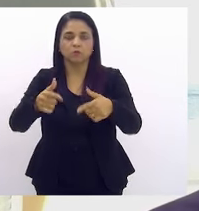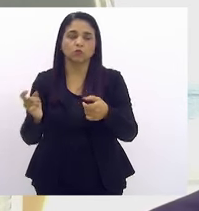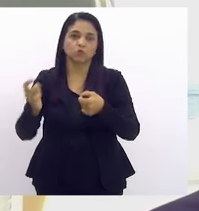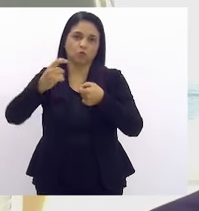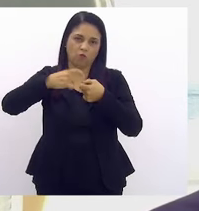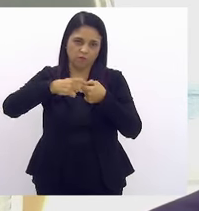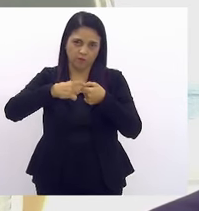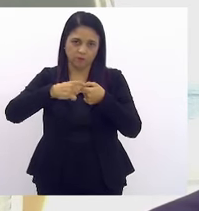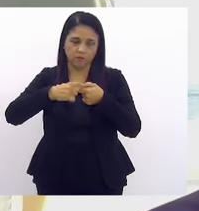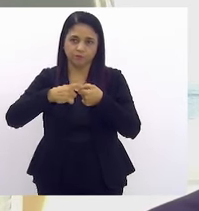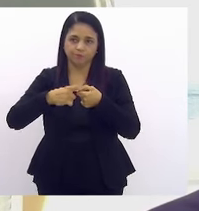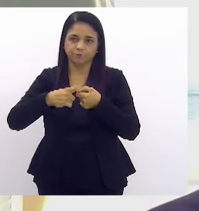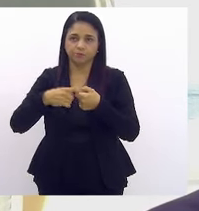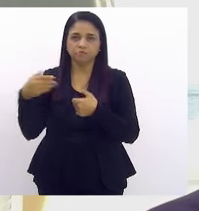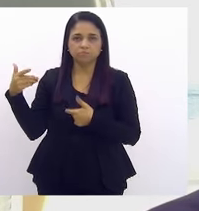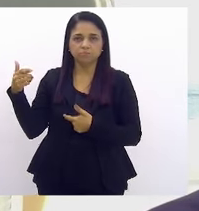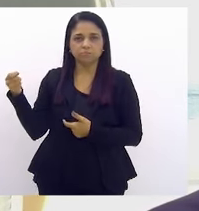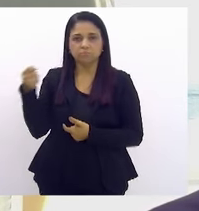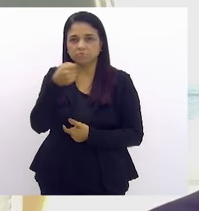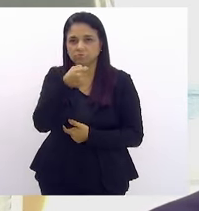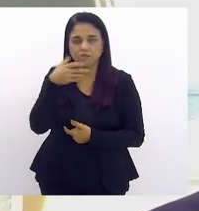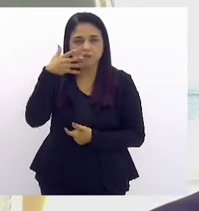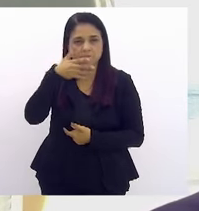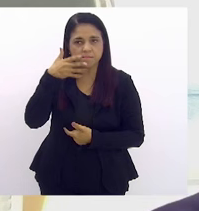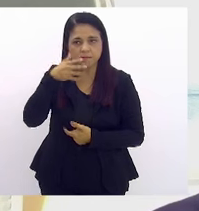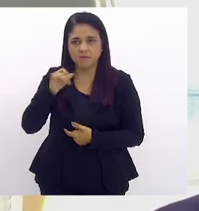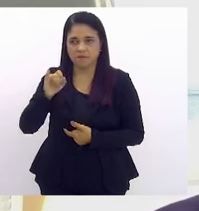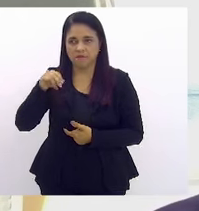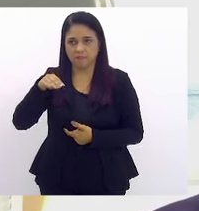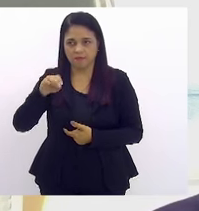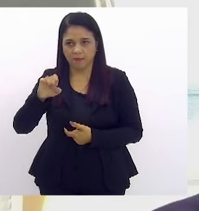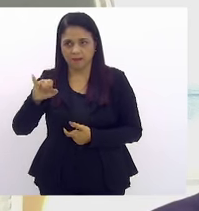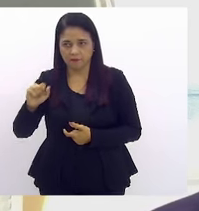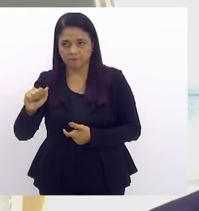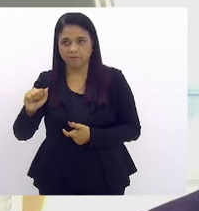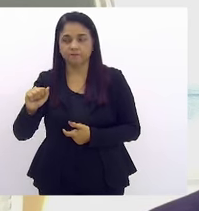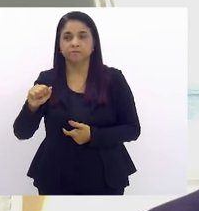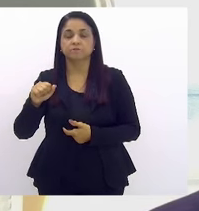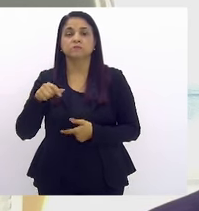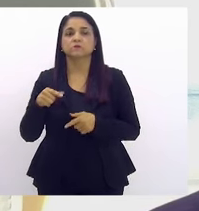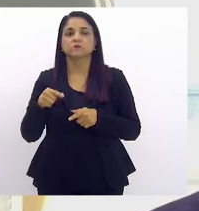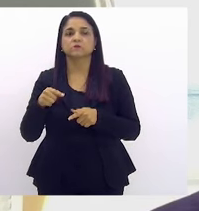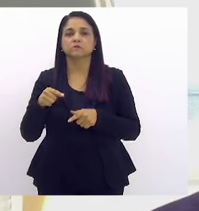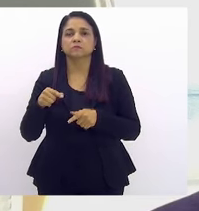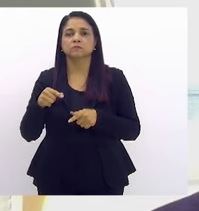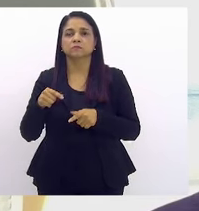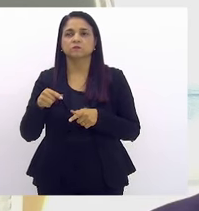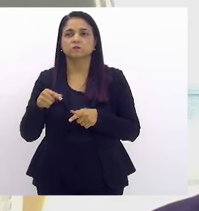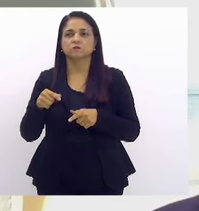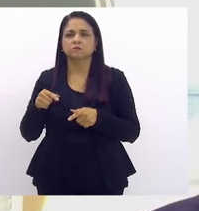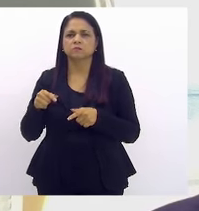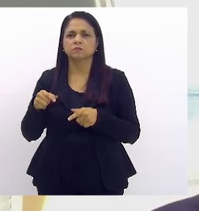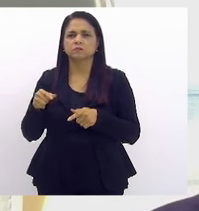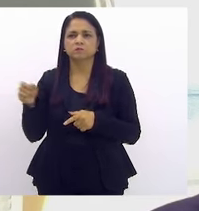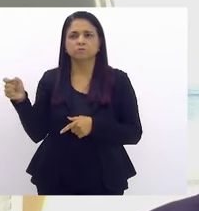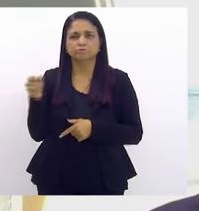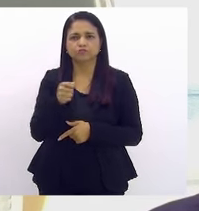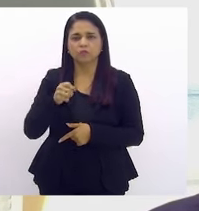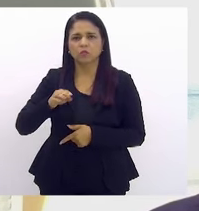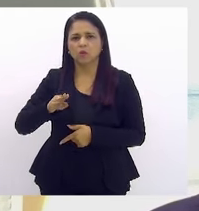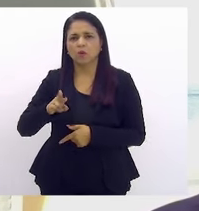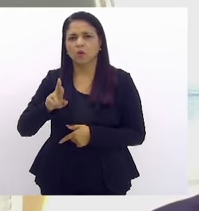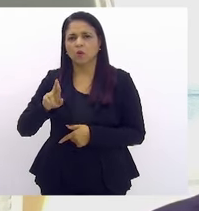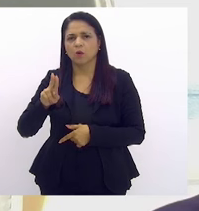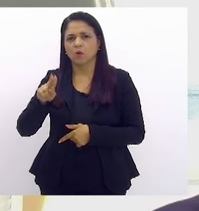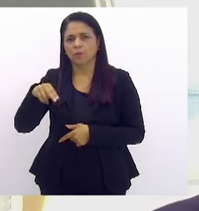antes de passar ao INEA, eu vou aproveitar esse tema para colocar aqui o nosso Bruno Lugon, que é o